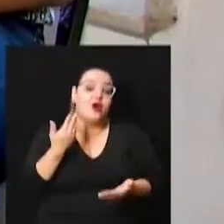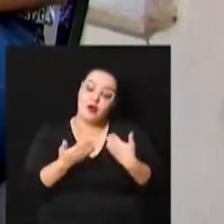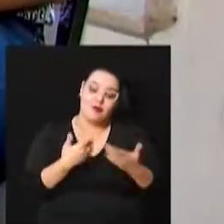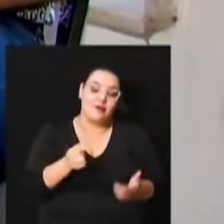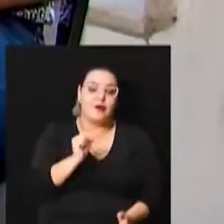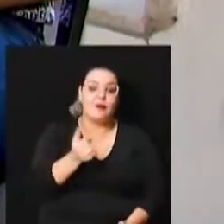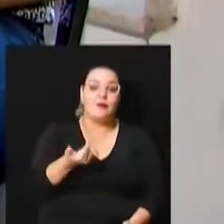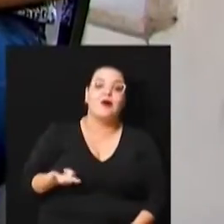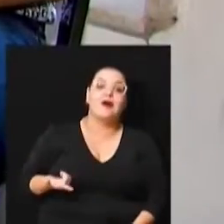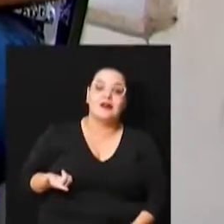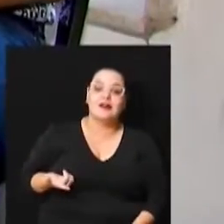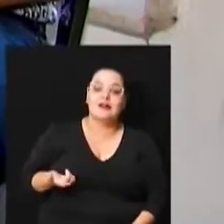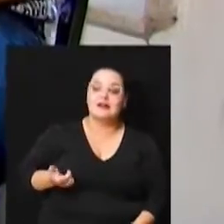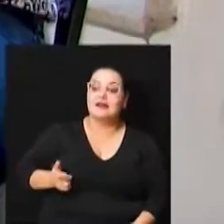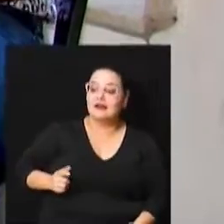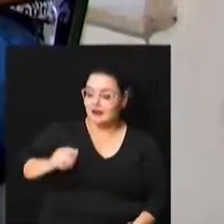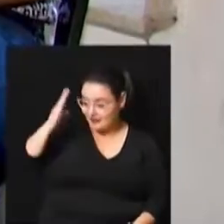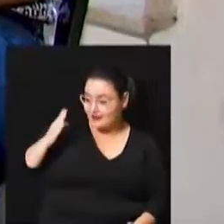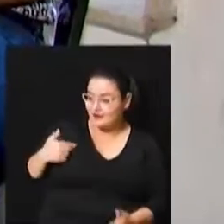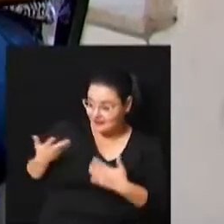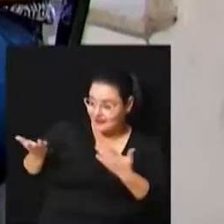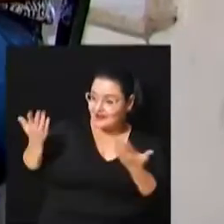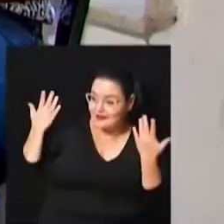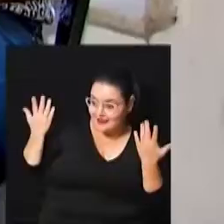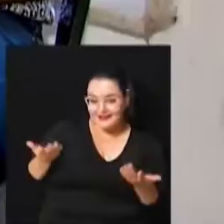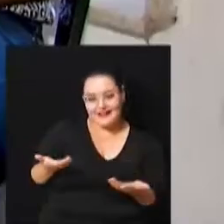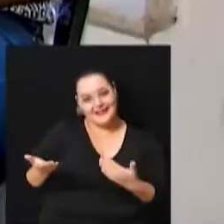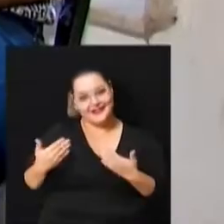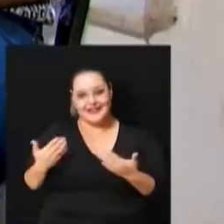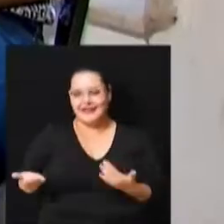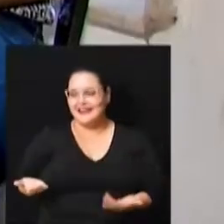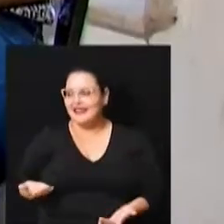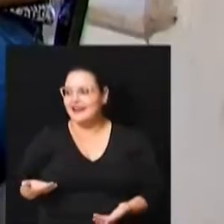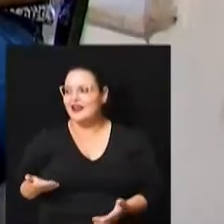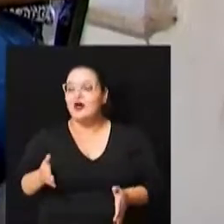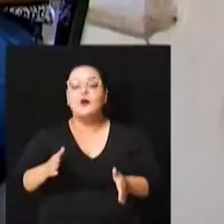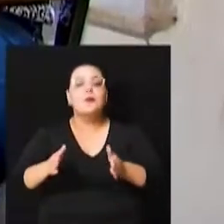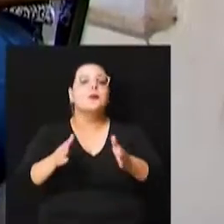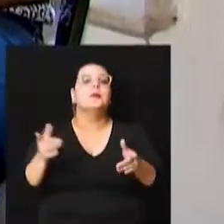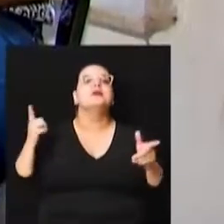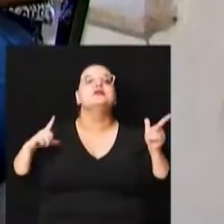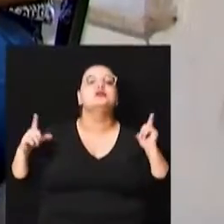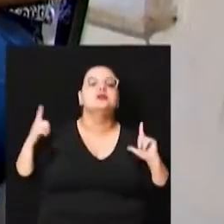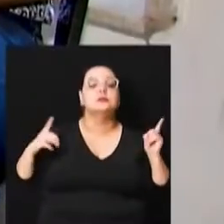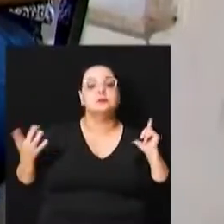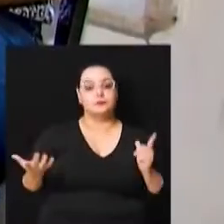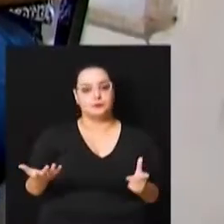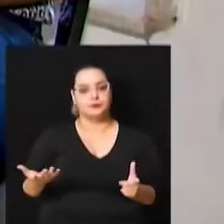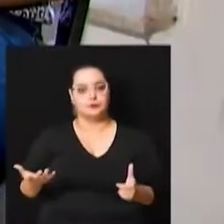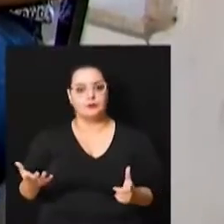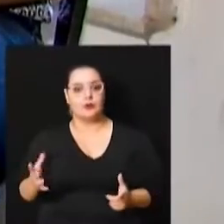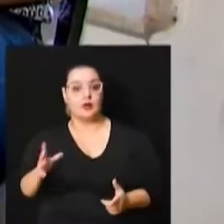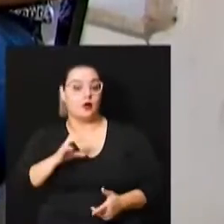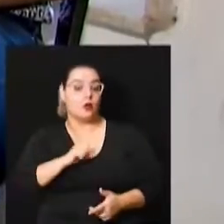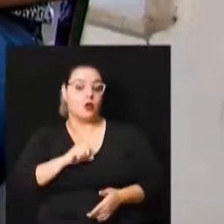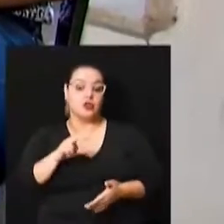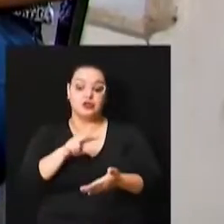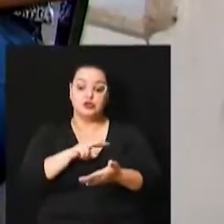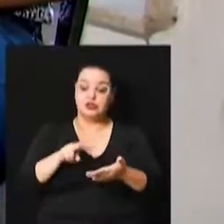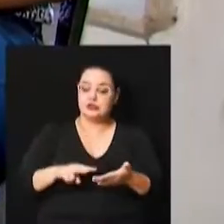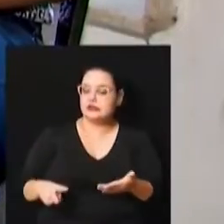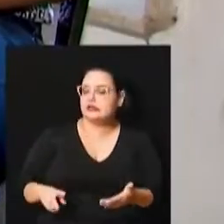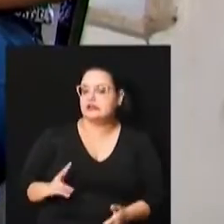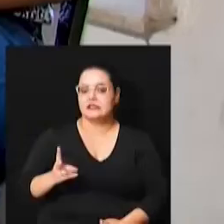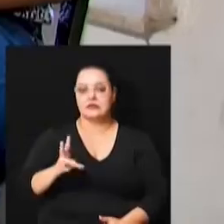ele um pouquinho. Troca uma ideia. Fala, sou Brasil e tal. O que você gosta de fazer nos momentos de lazer? Eu gosto muito de ler.